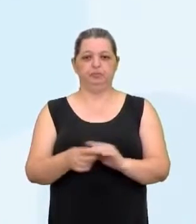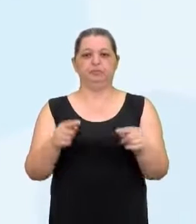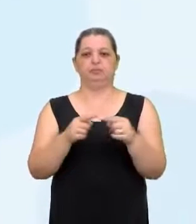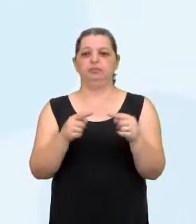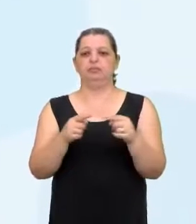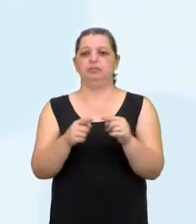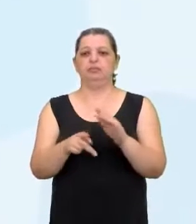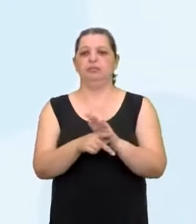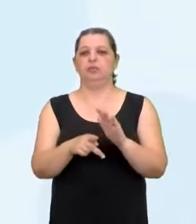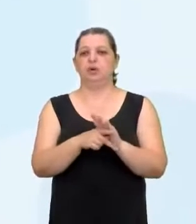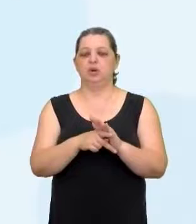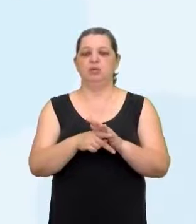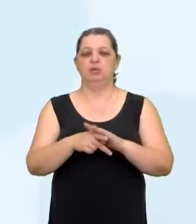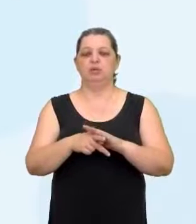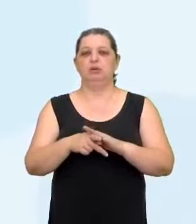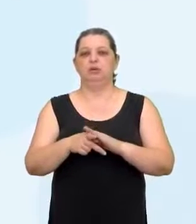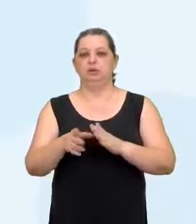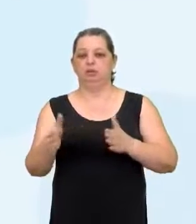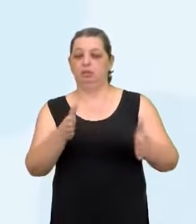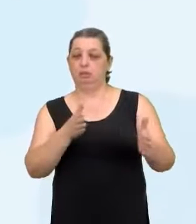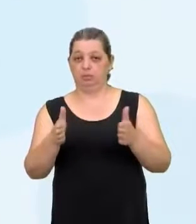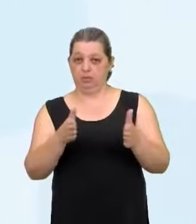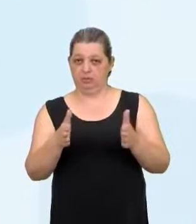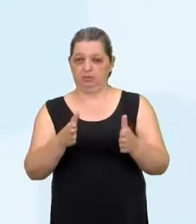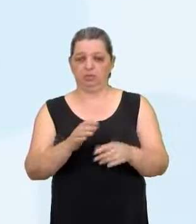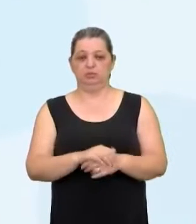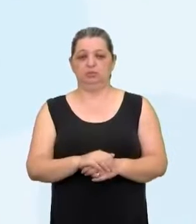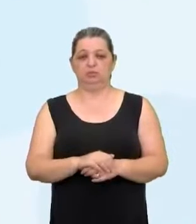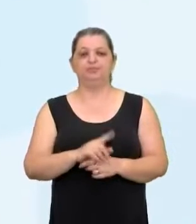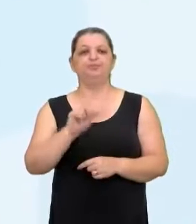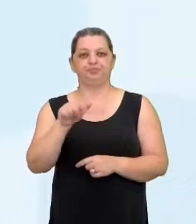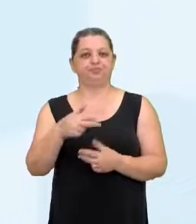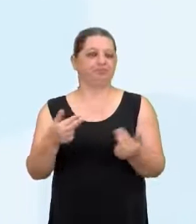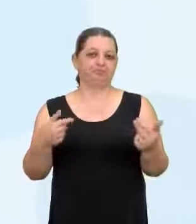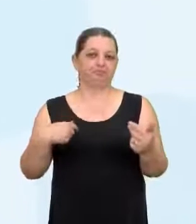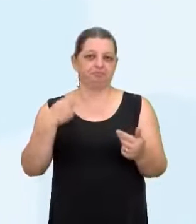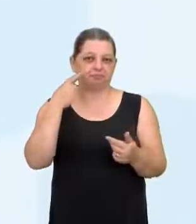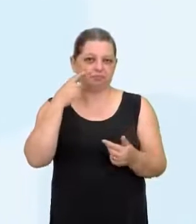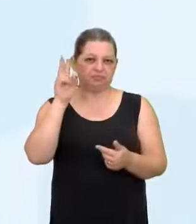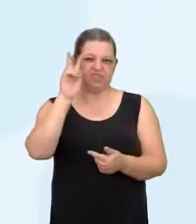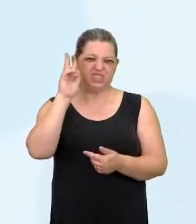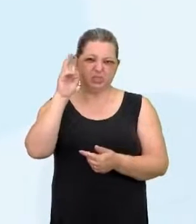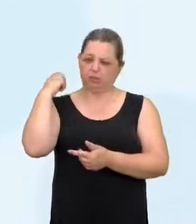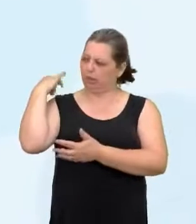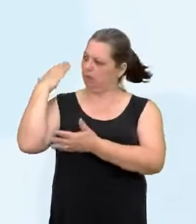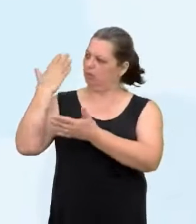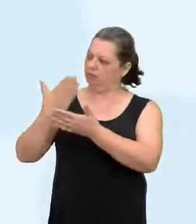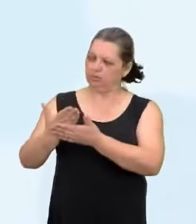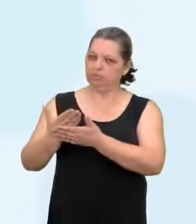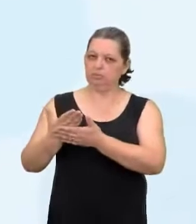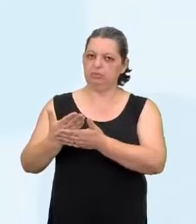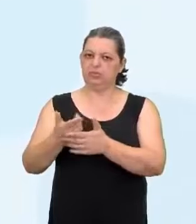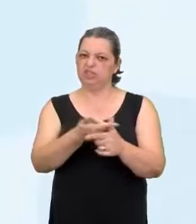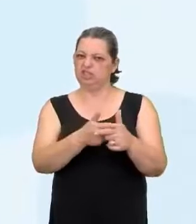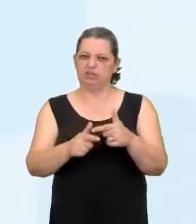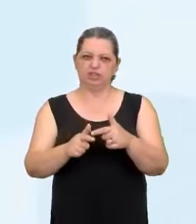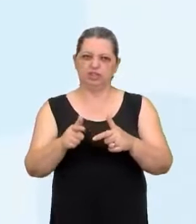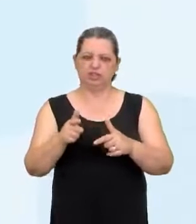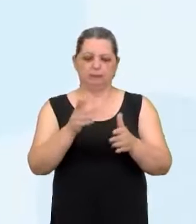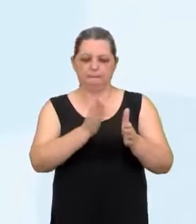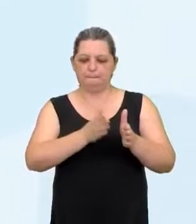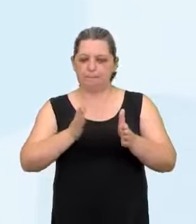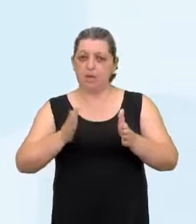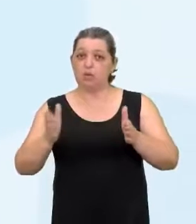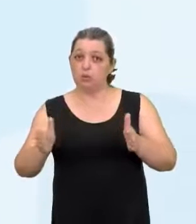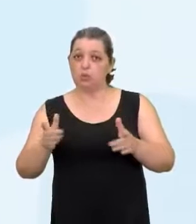fundamentos estéticos da época. Então, é algo que a gente está... se a gente for pegar a história e dividir em épocas, né, a gente está dentro da era